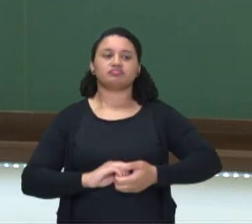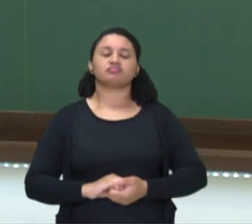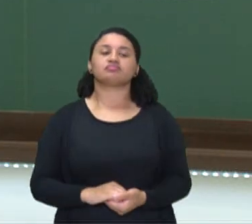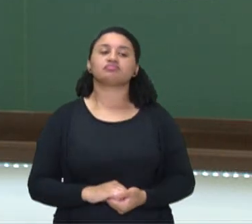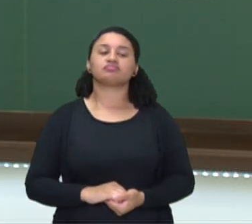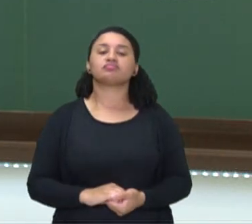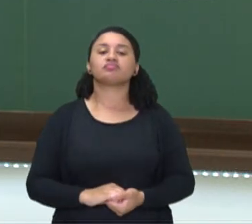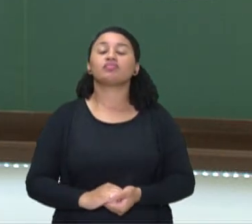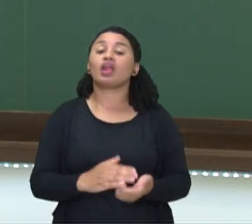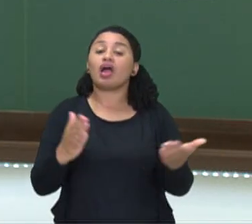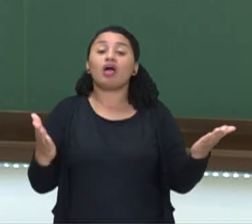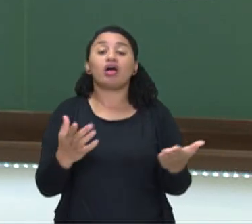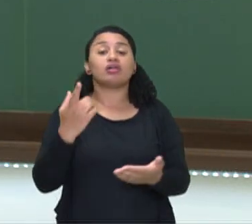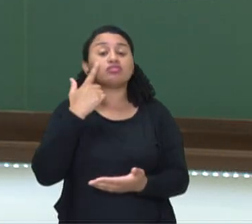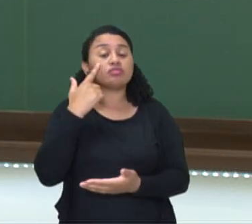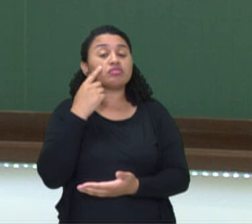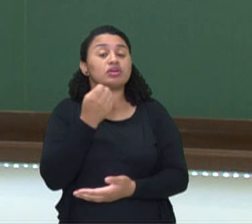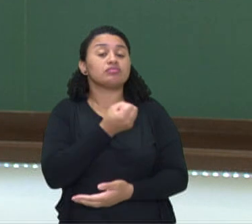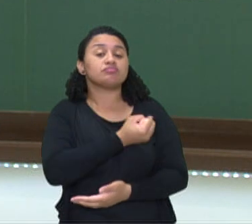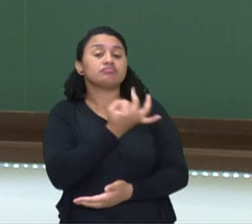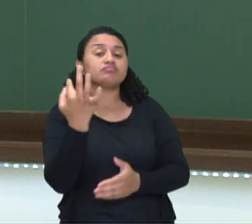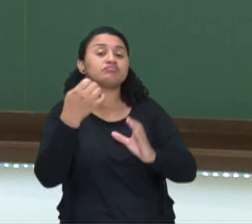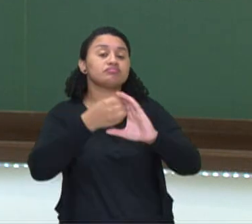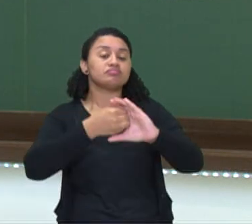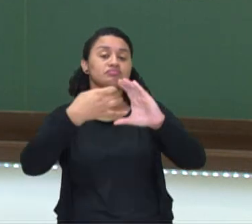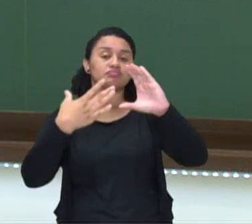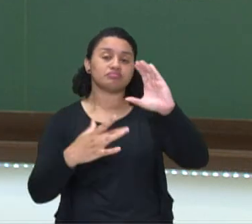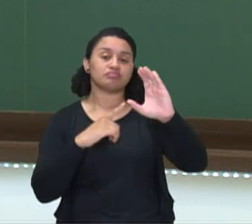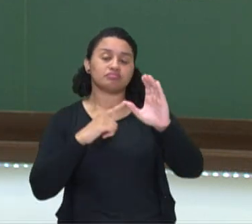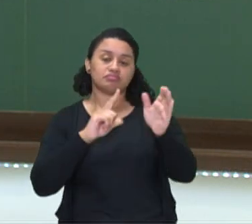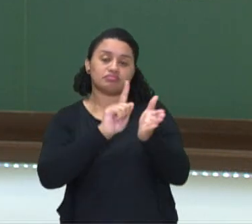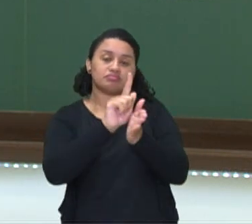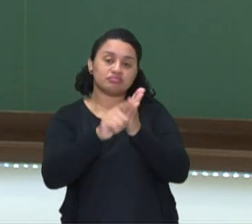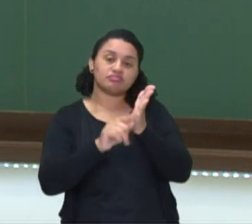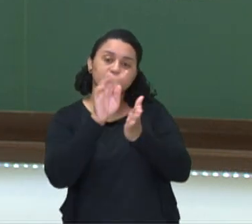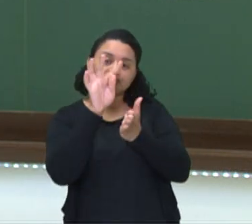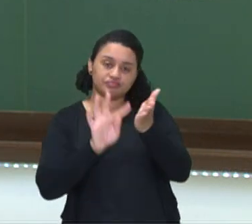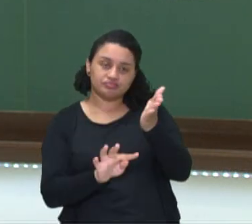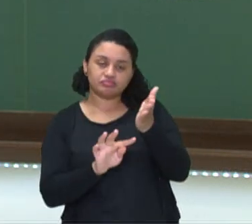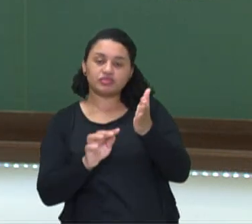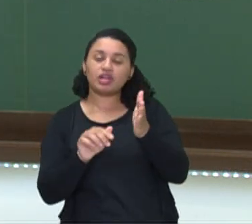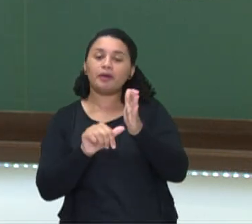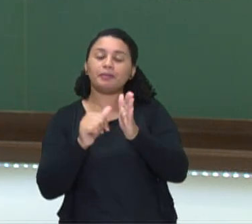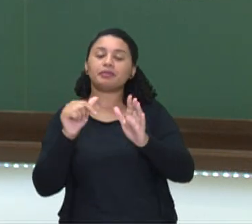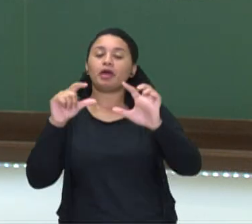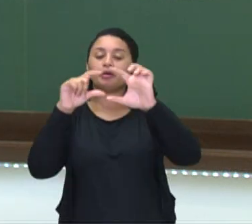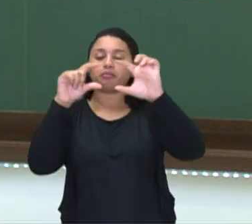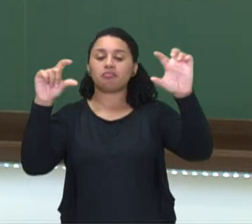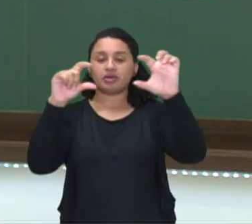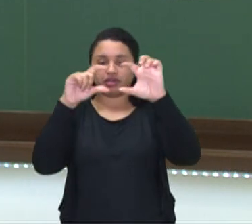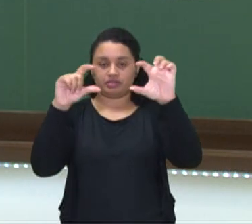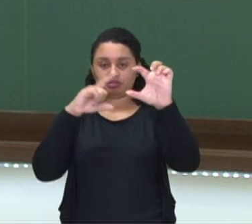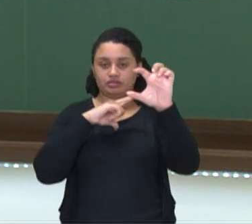Vejamos agora algumas características desse gênero textual, a respeito do seu primeiro parágrafo.